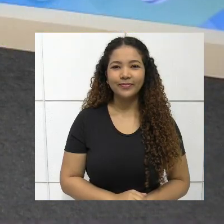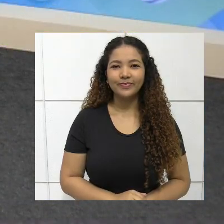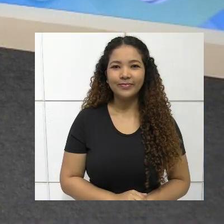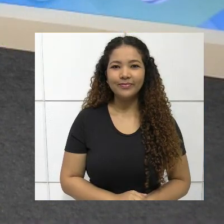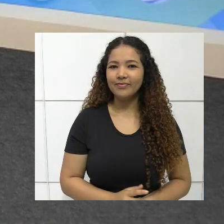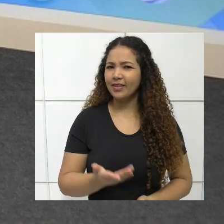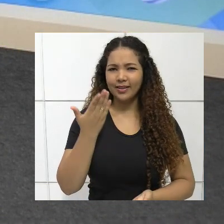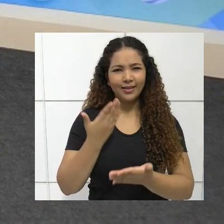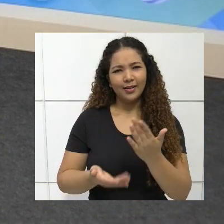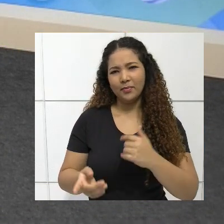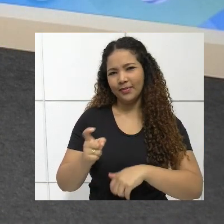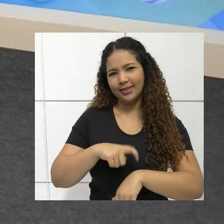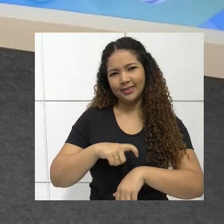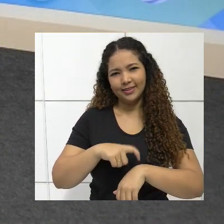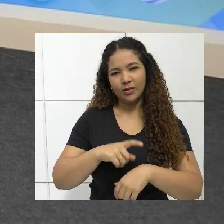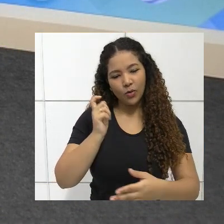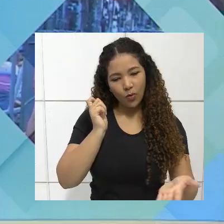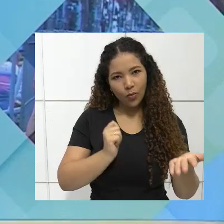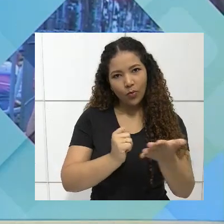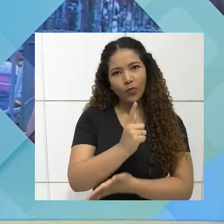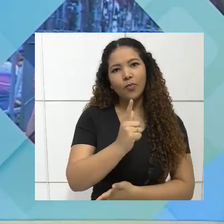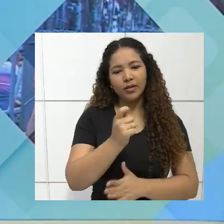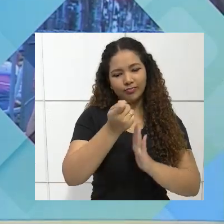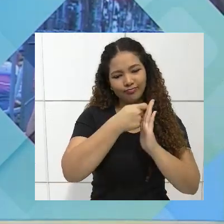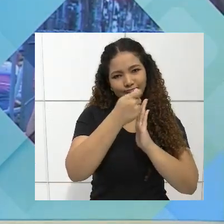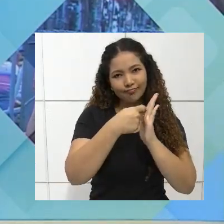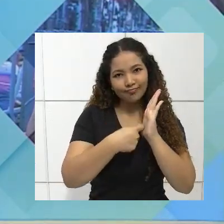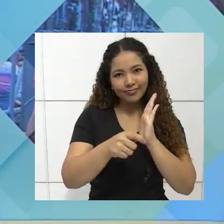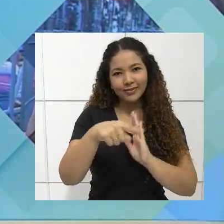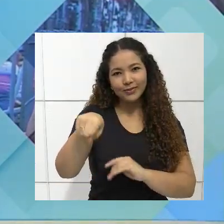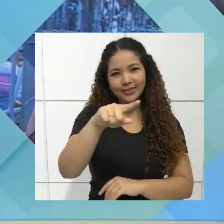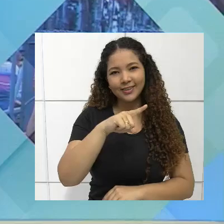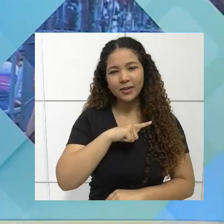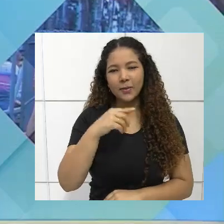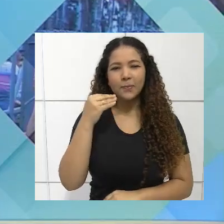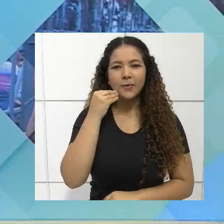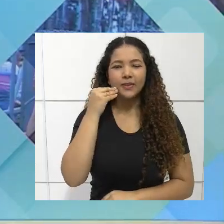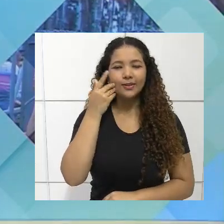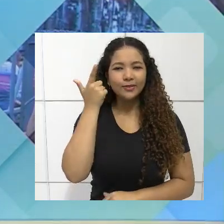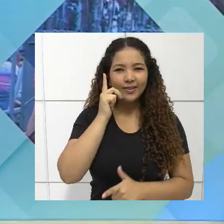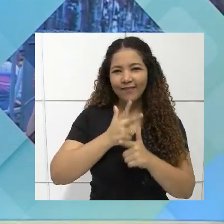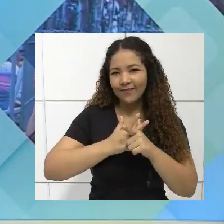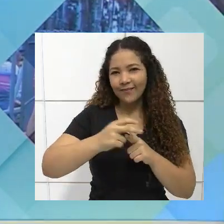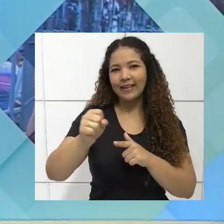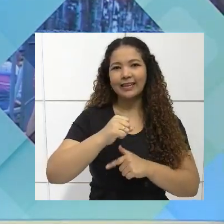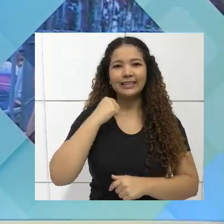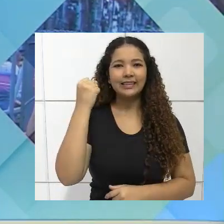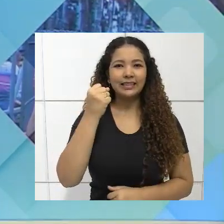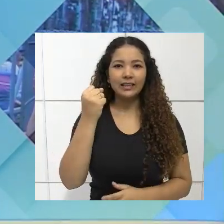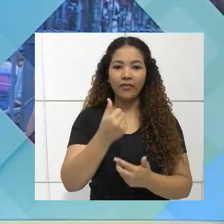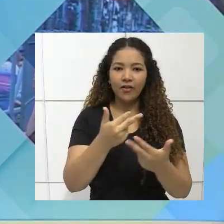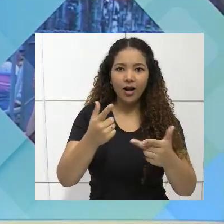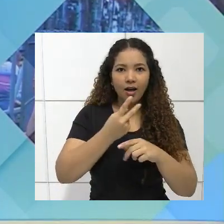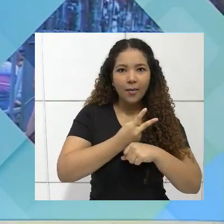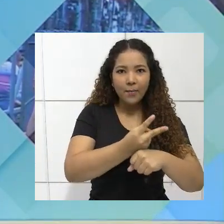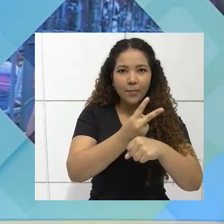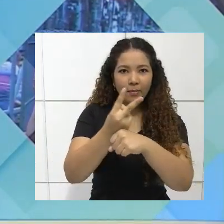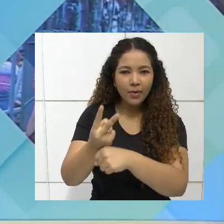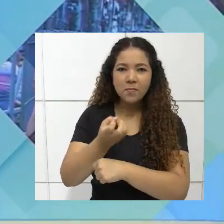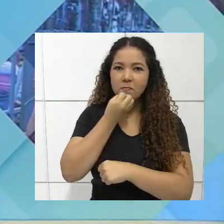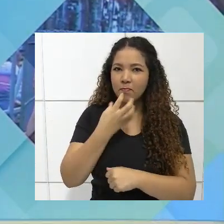Não perca tempo, compre logo a sua cartela e com certeza tenha a oportunidade de ganhar os prêmios. São cinco grandes prêmios do